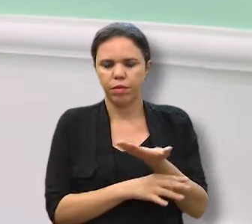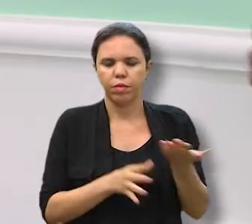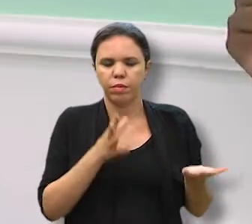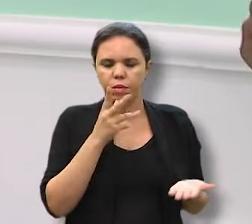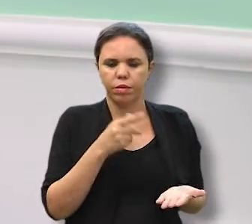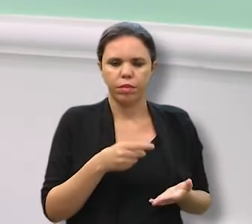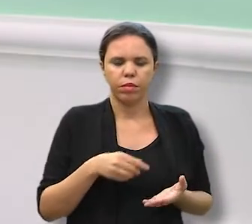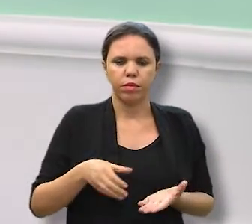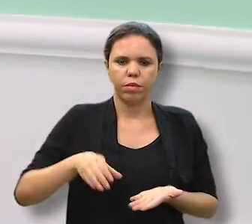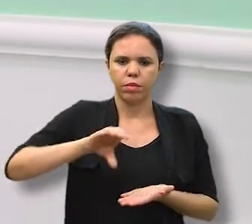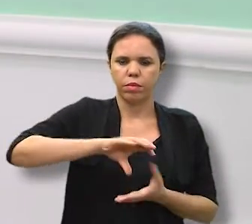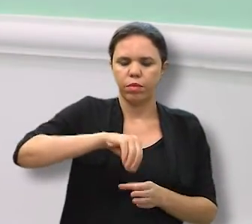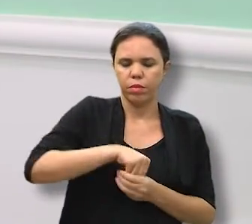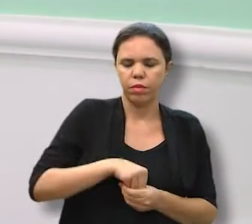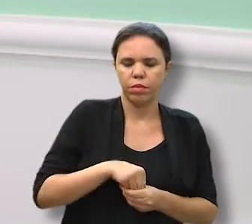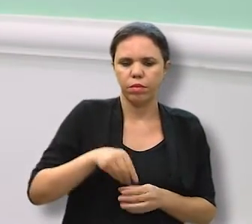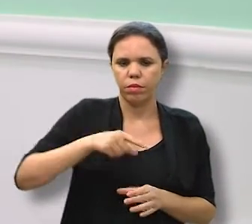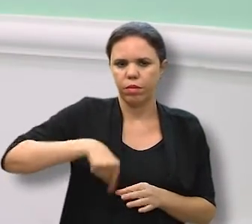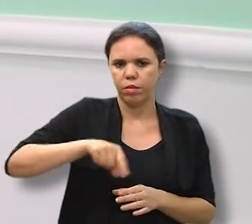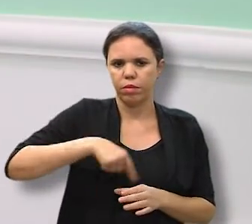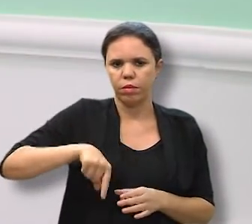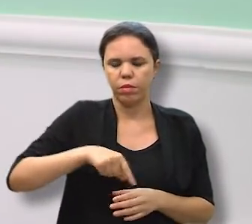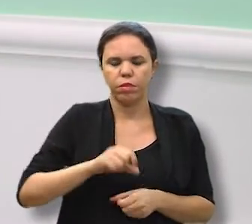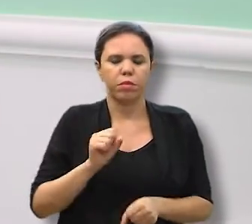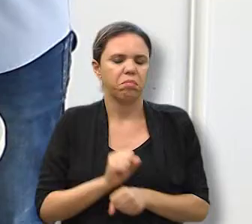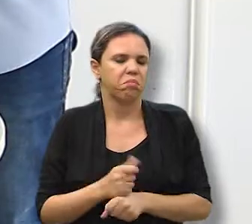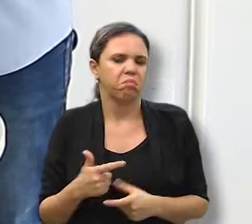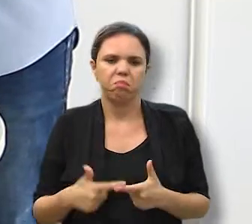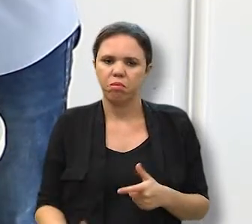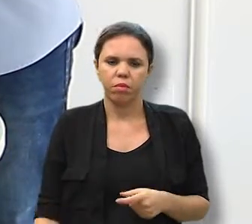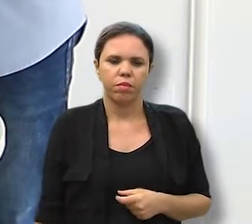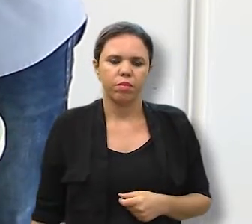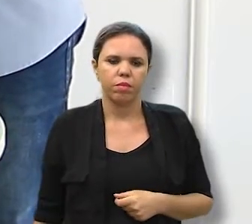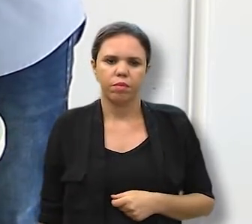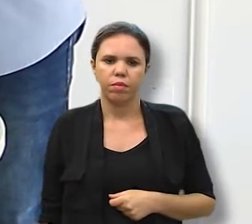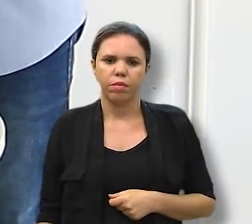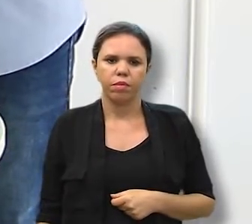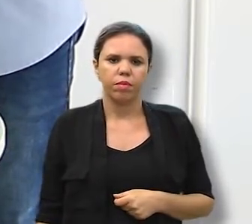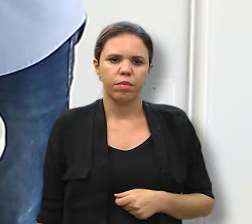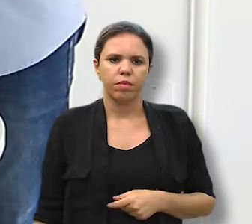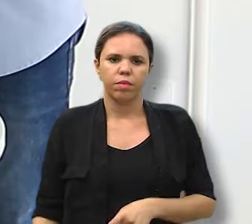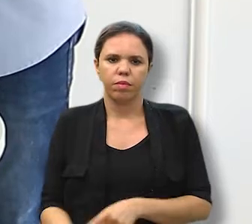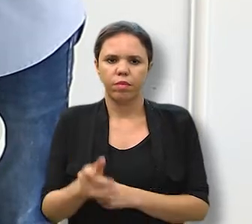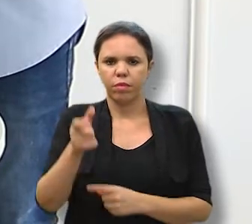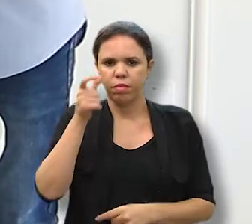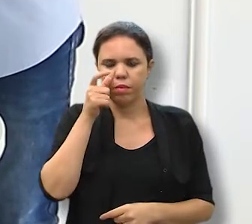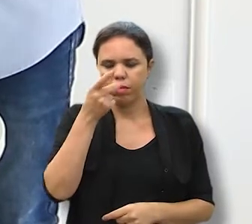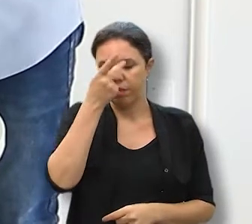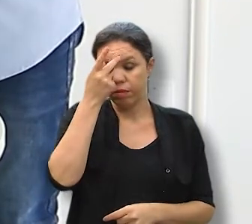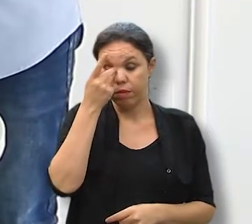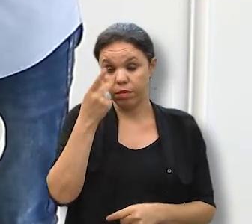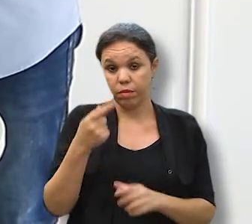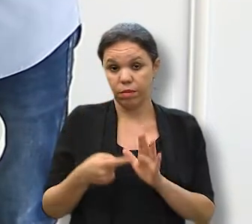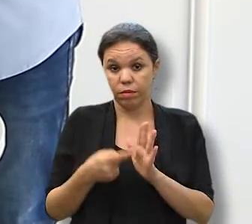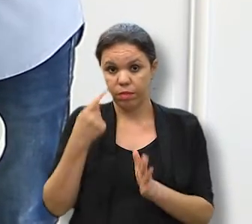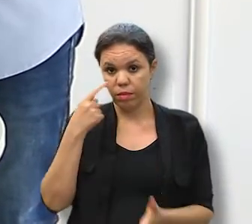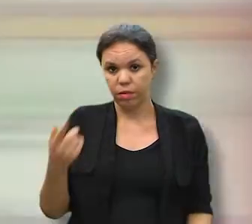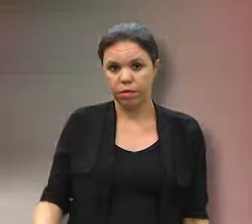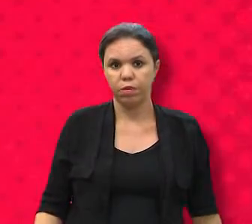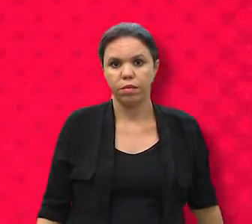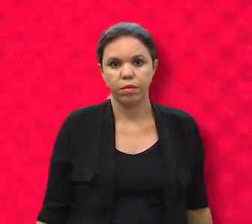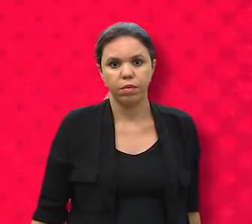colocar a calda em volta da forma, que aí não tem segredo. Eu acho que a gente tem alguns vídeos. Vou pedir pro nosso editor colocar aí para